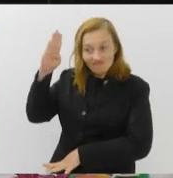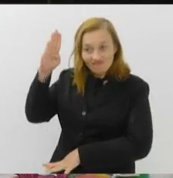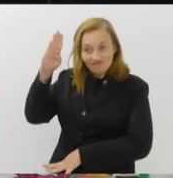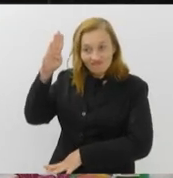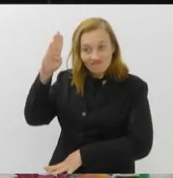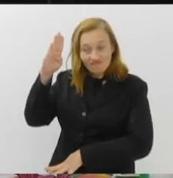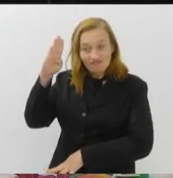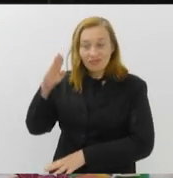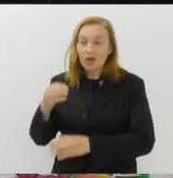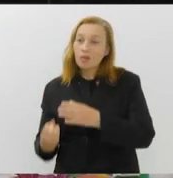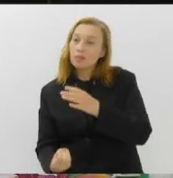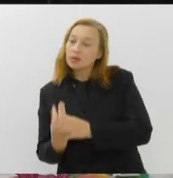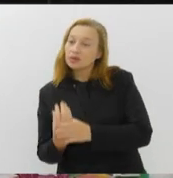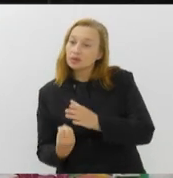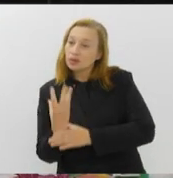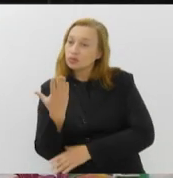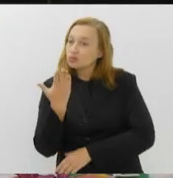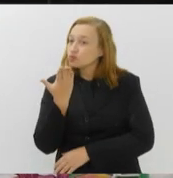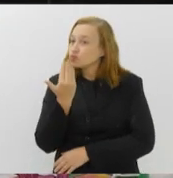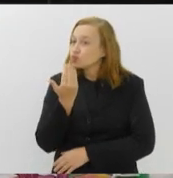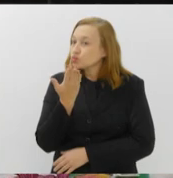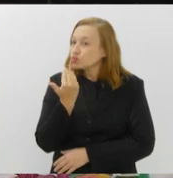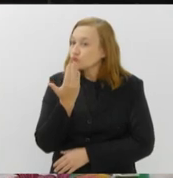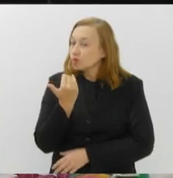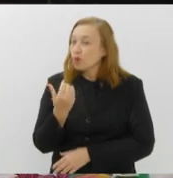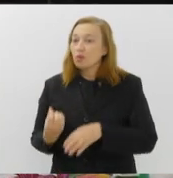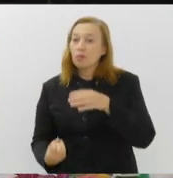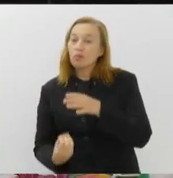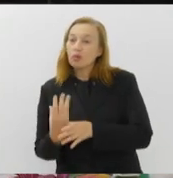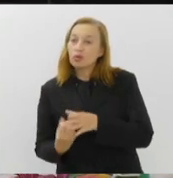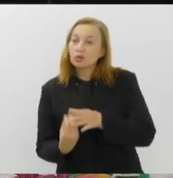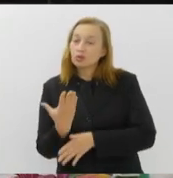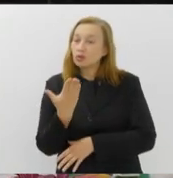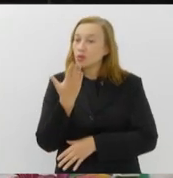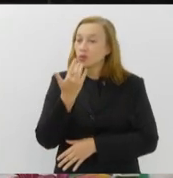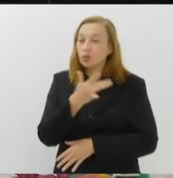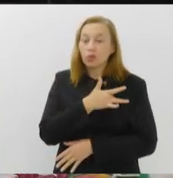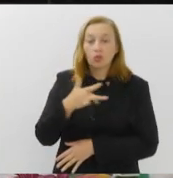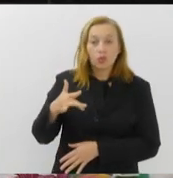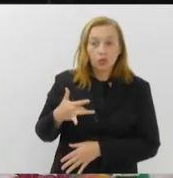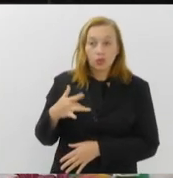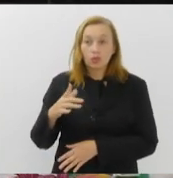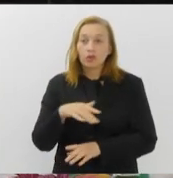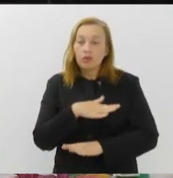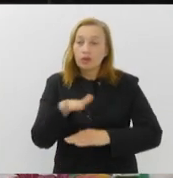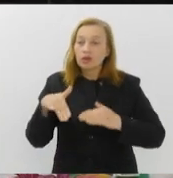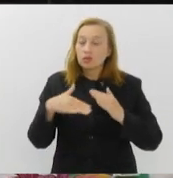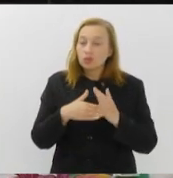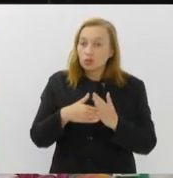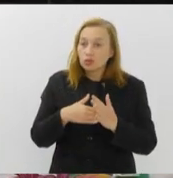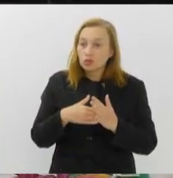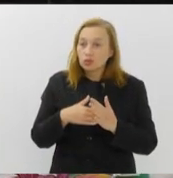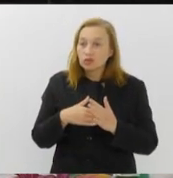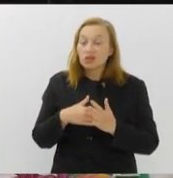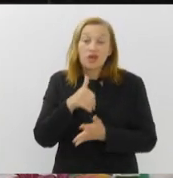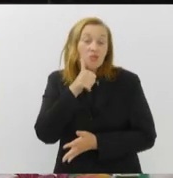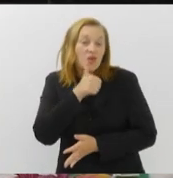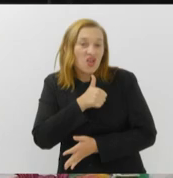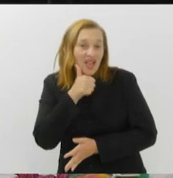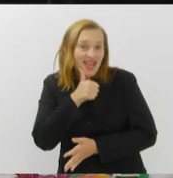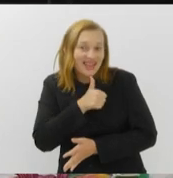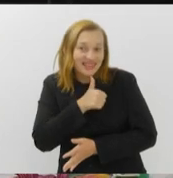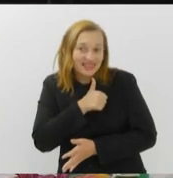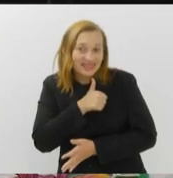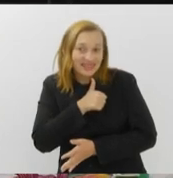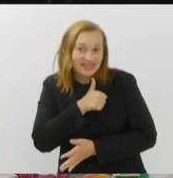da produção de alimentos, da produção de alimentos saudáveis para todas e tendo as mulheres